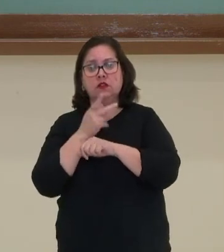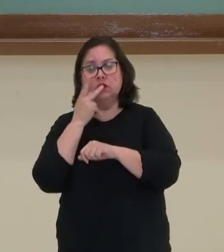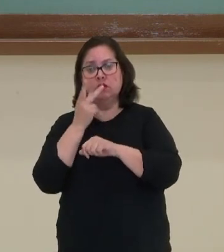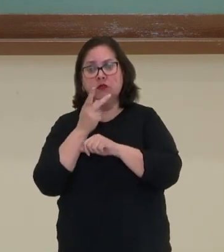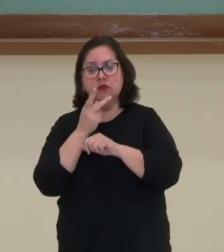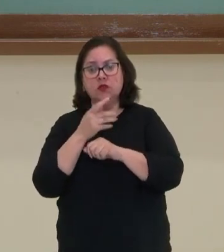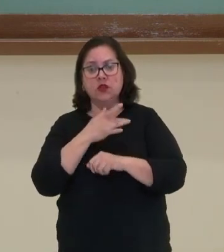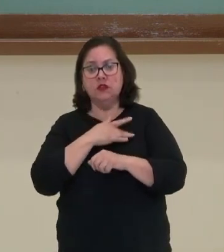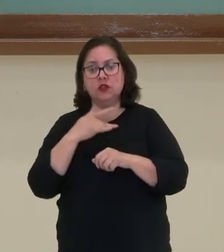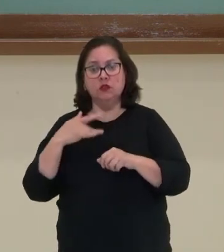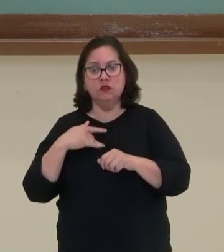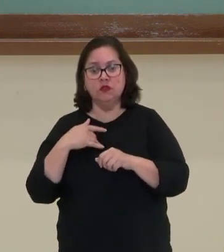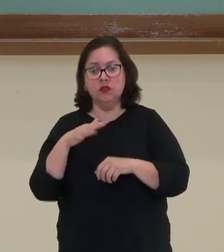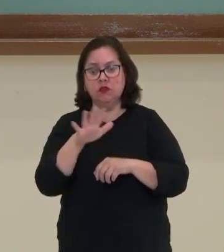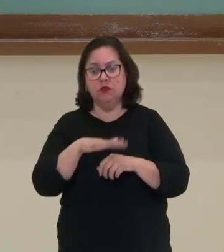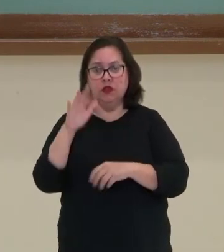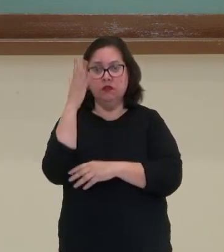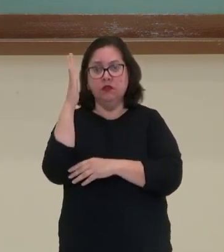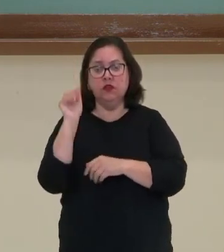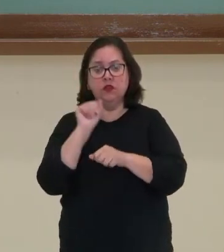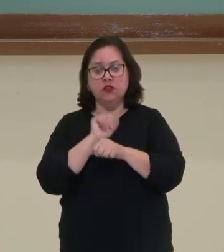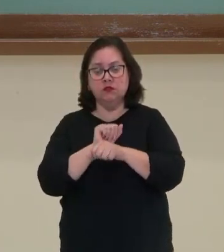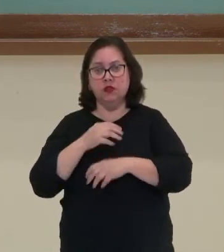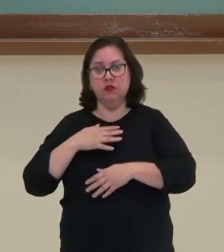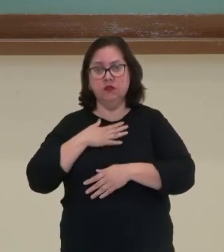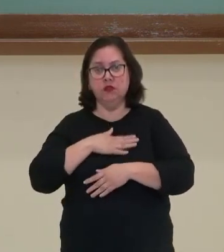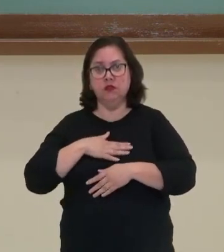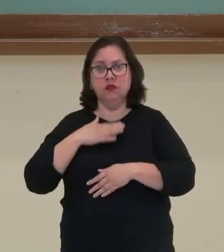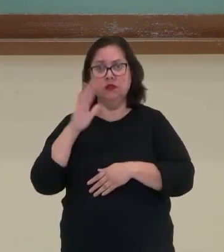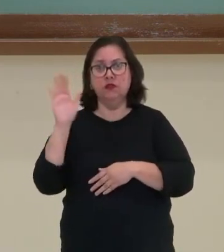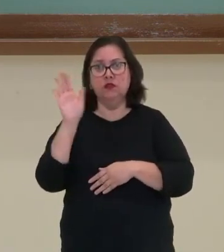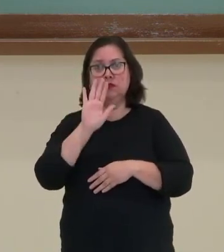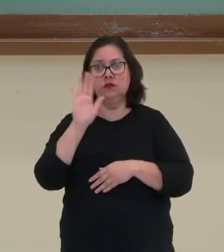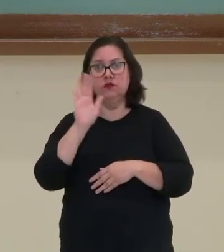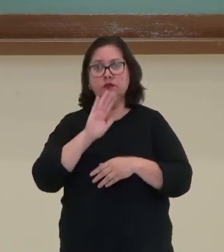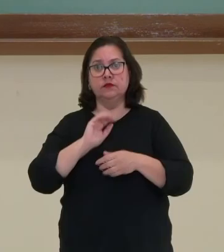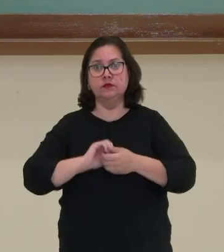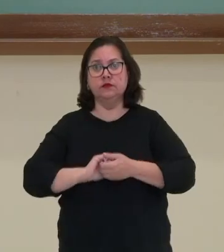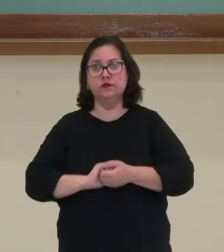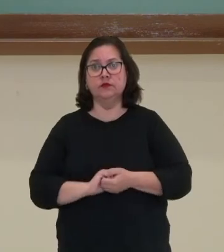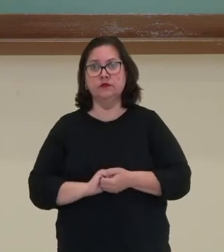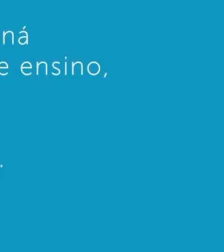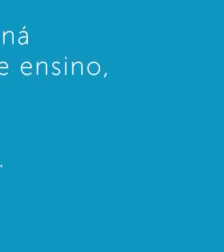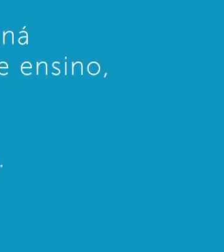vídeo nós falamos sobre saúde e meio ambiente. Espero que vocês tenham gostado. Até breve.